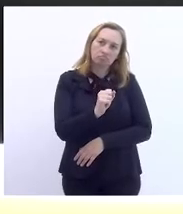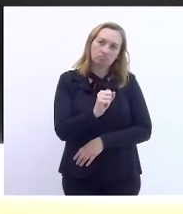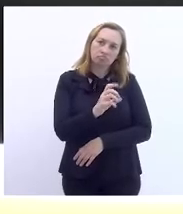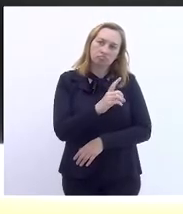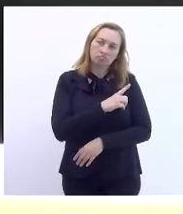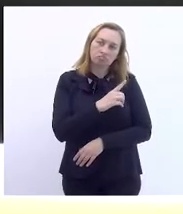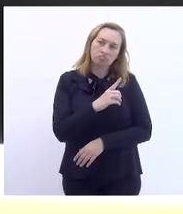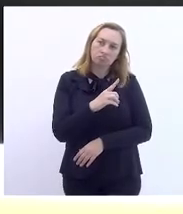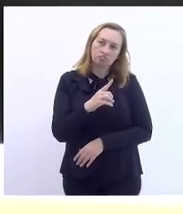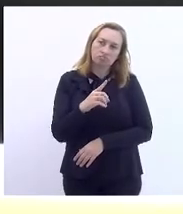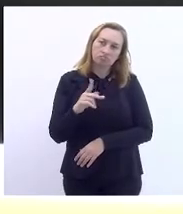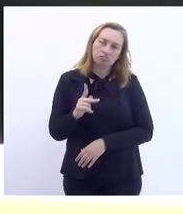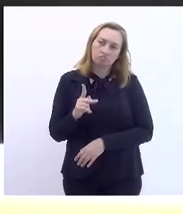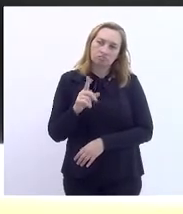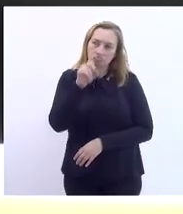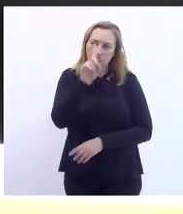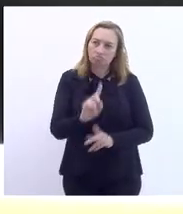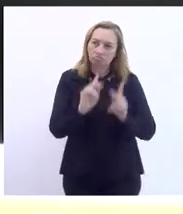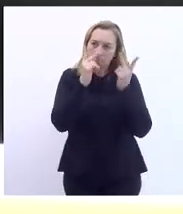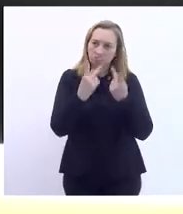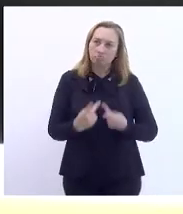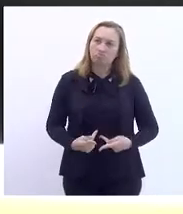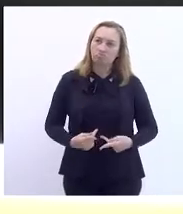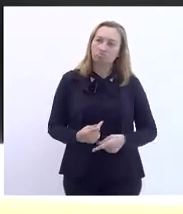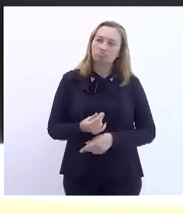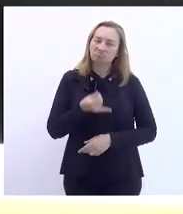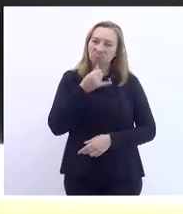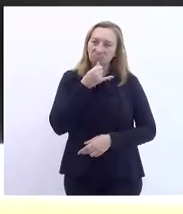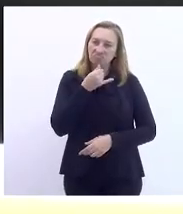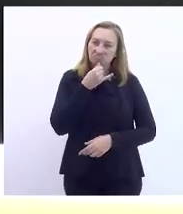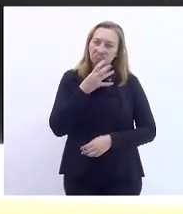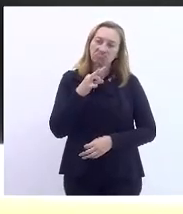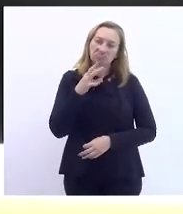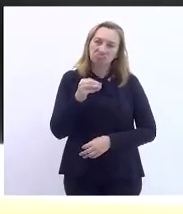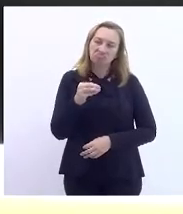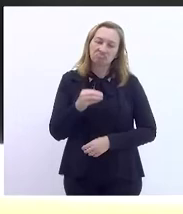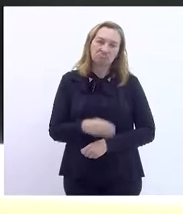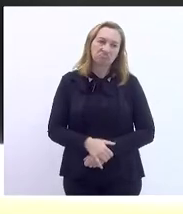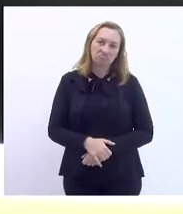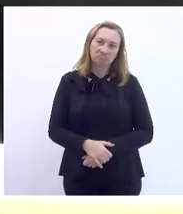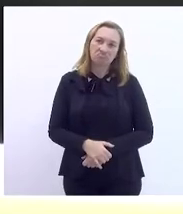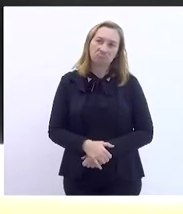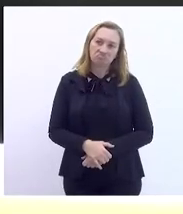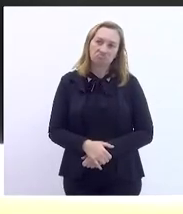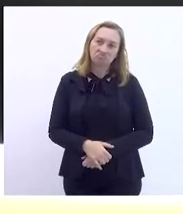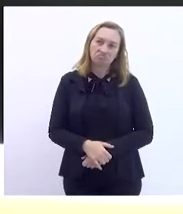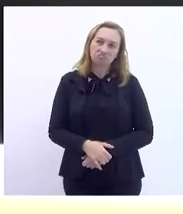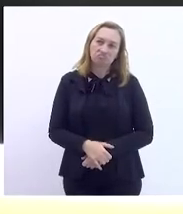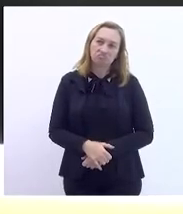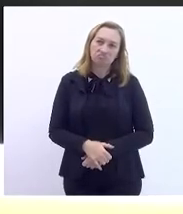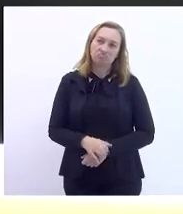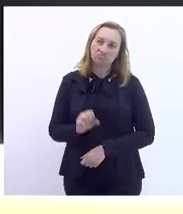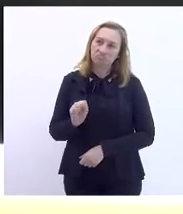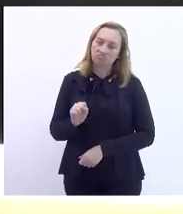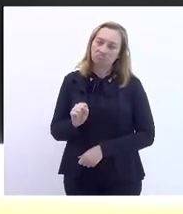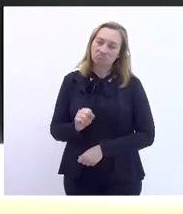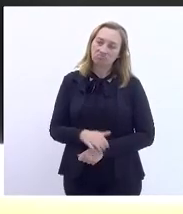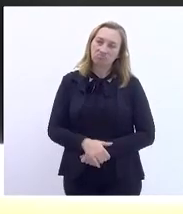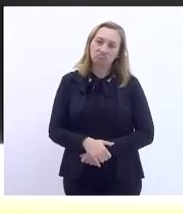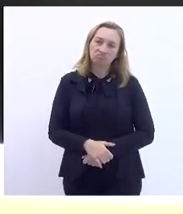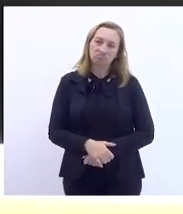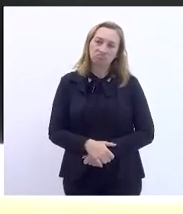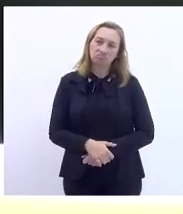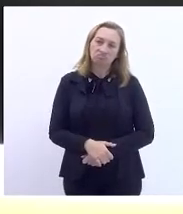defensores dos Direitos Humanos né É bem trágico tudo isso é já é já